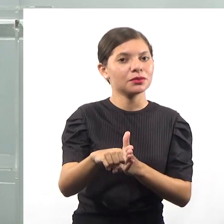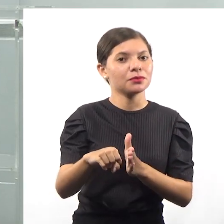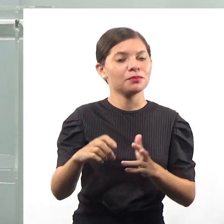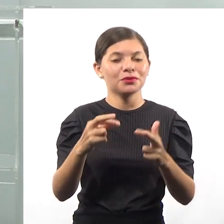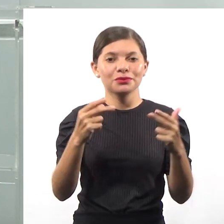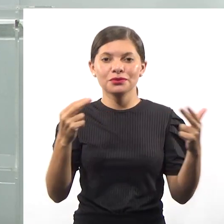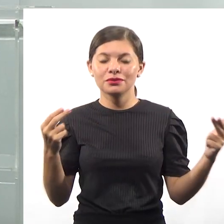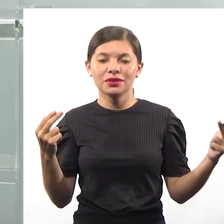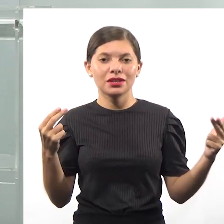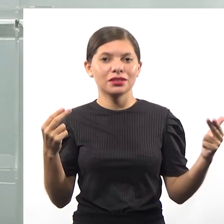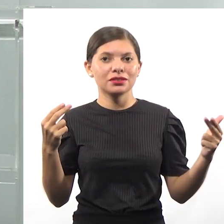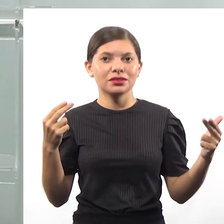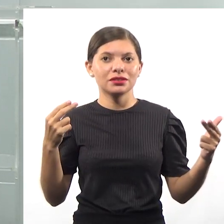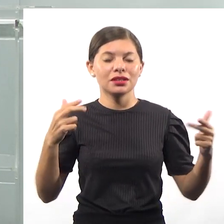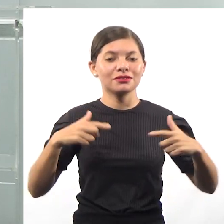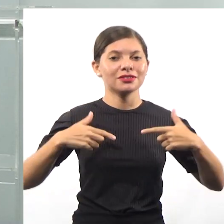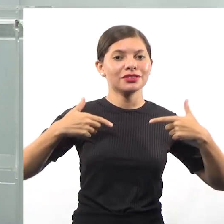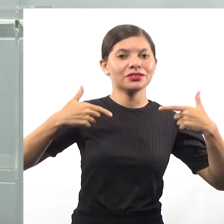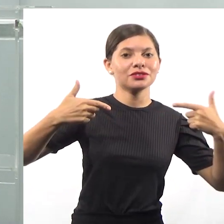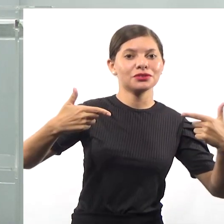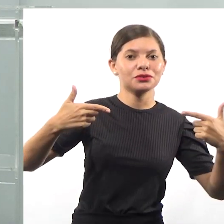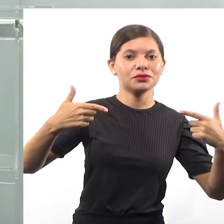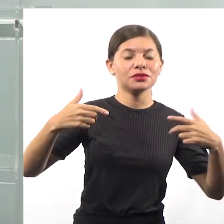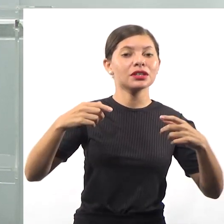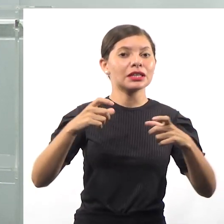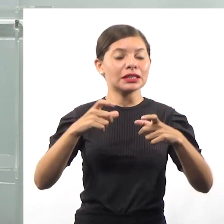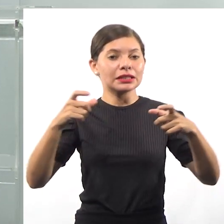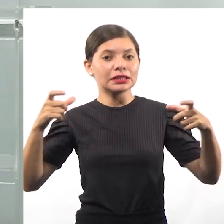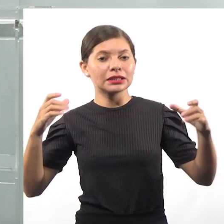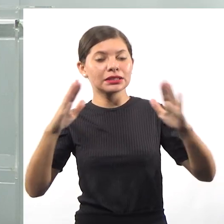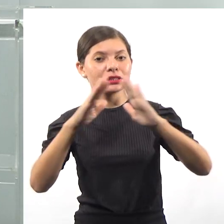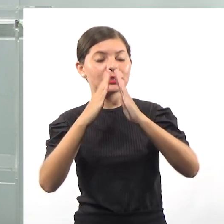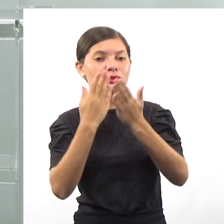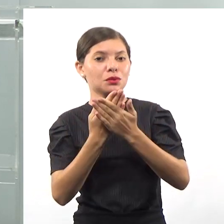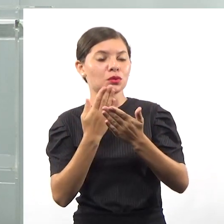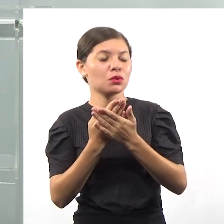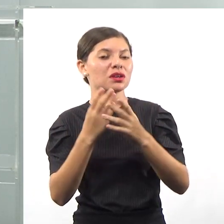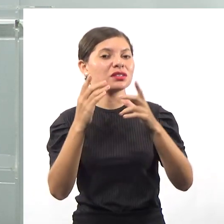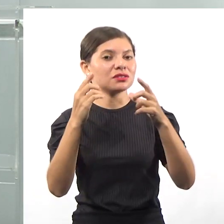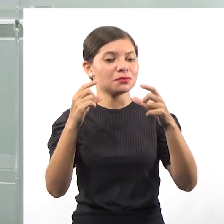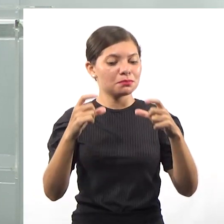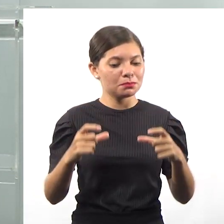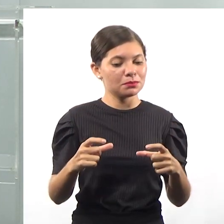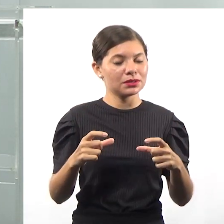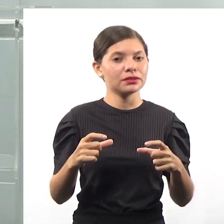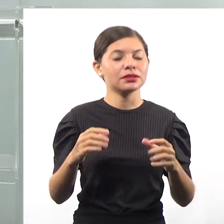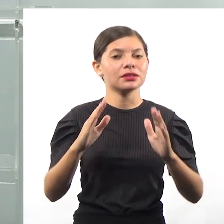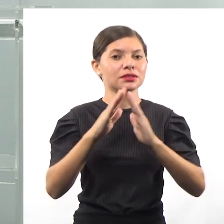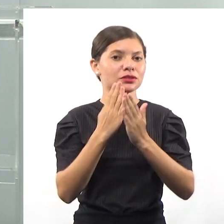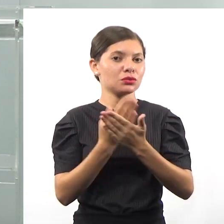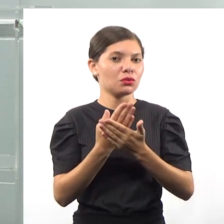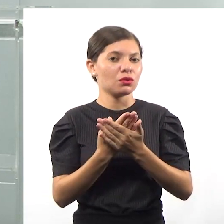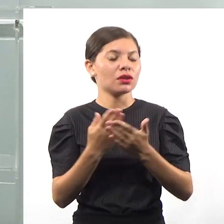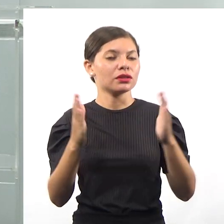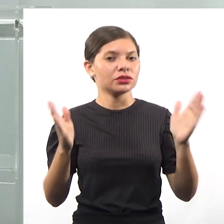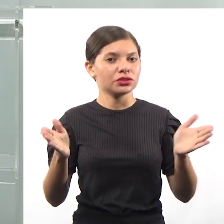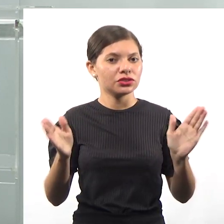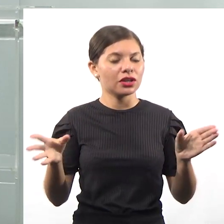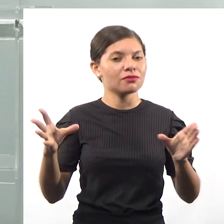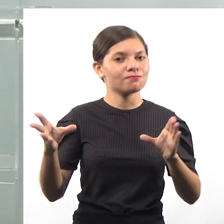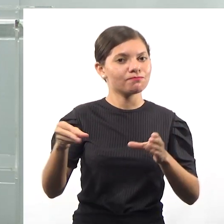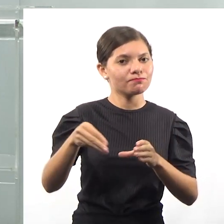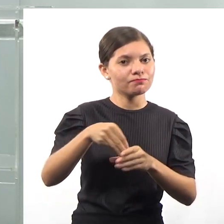várias iniciativas, há grandes escolas e pequenas escolas que trabalham nessa perspectiva e que já implantaram essa